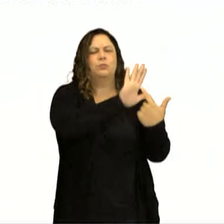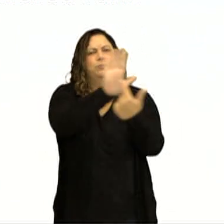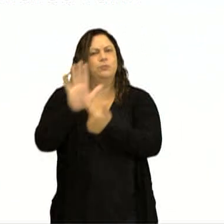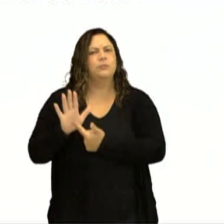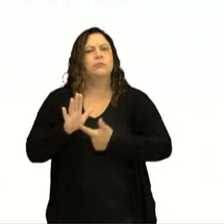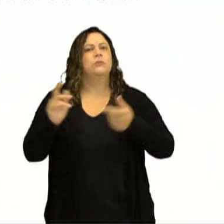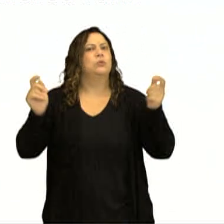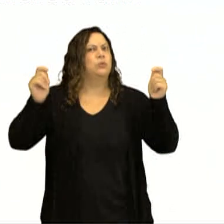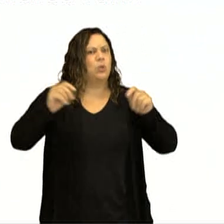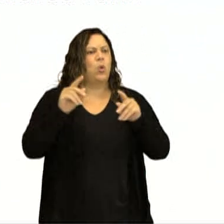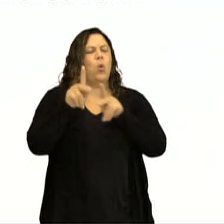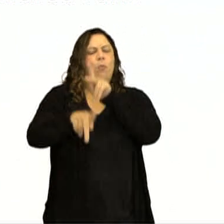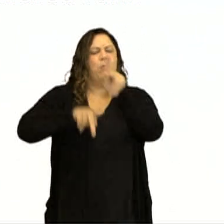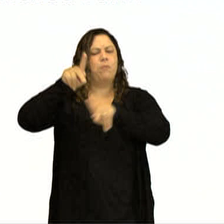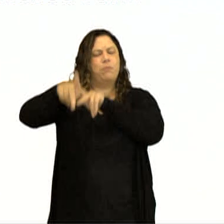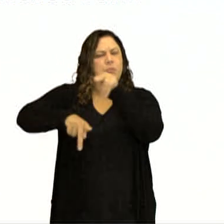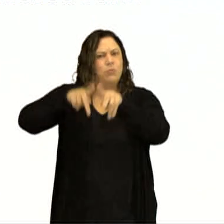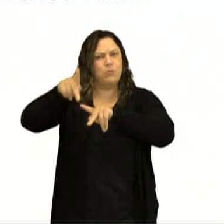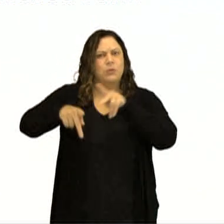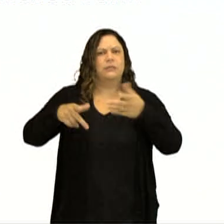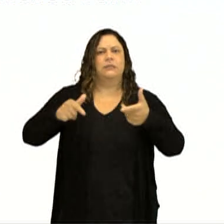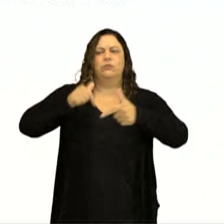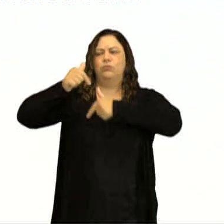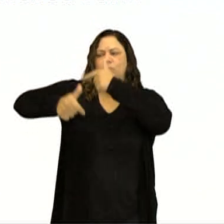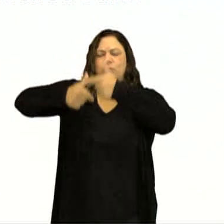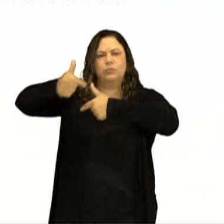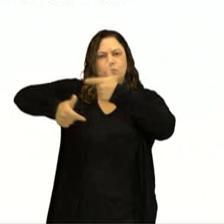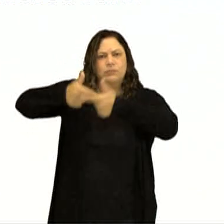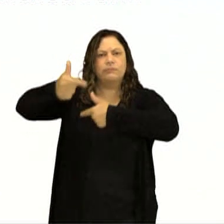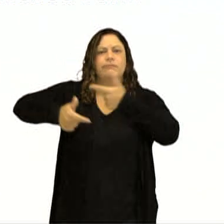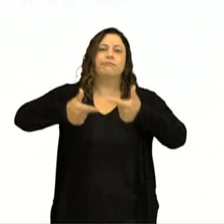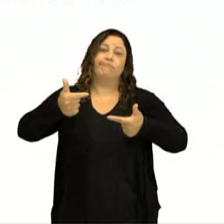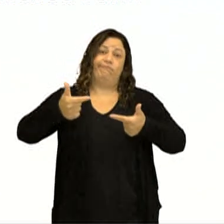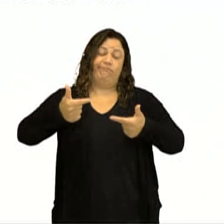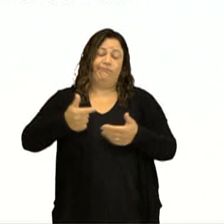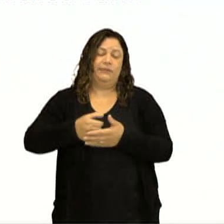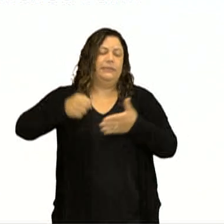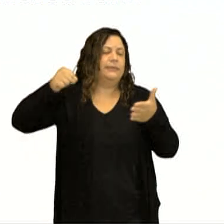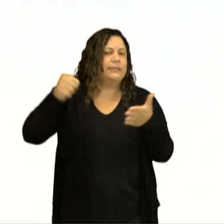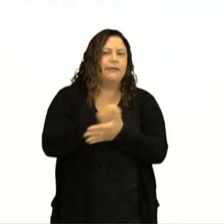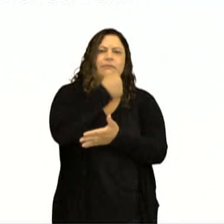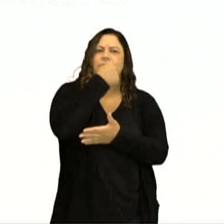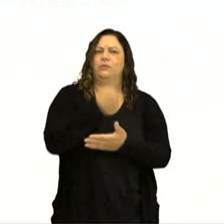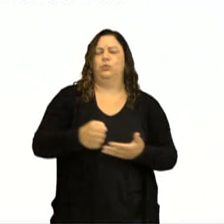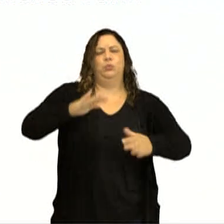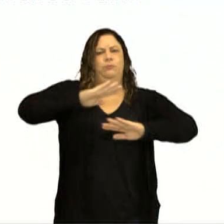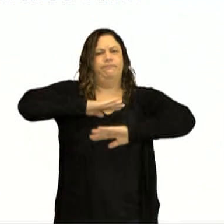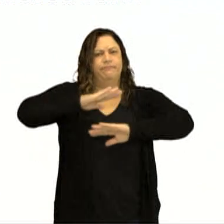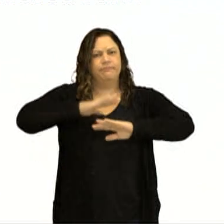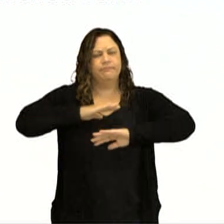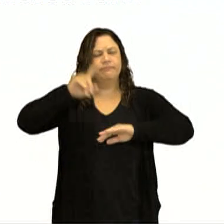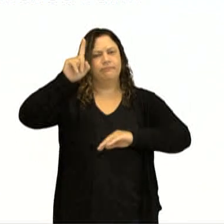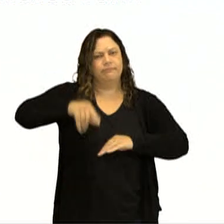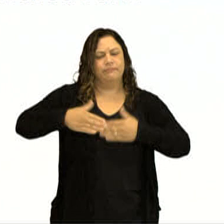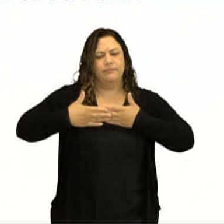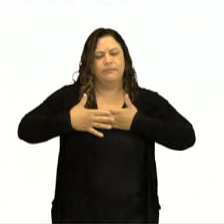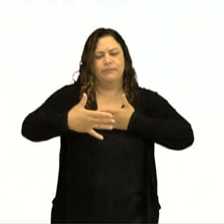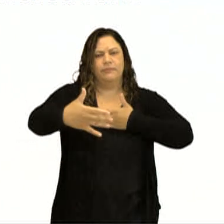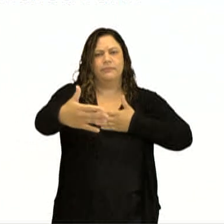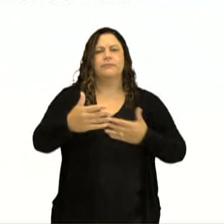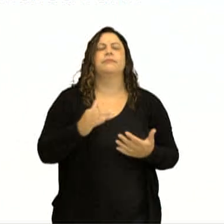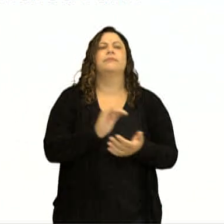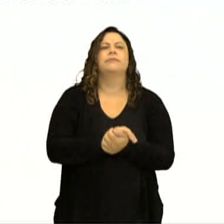como a população, os trabalhadores estavam indignados com aquela situação. E